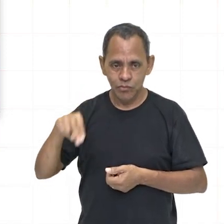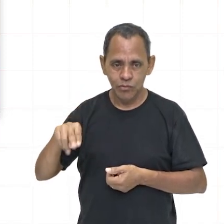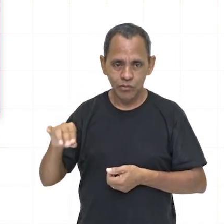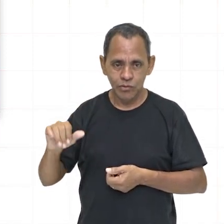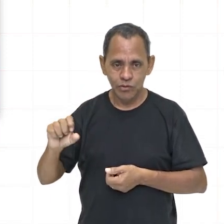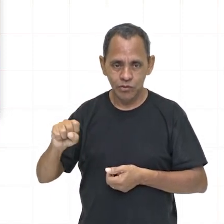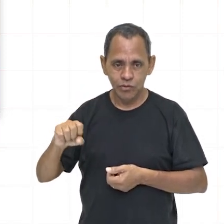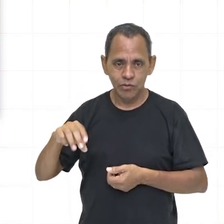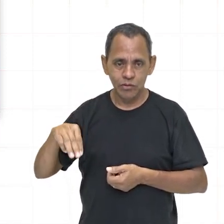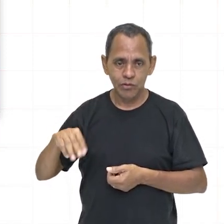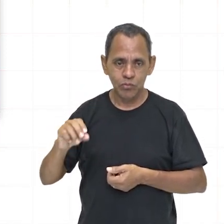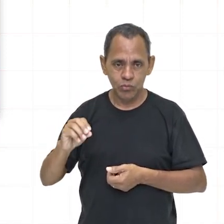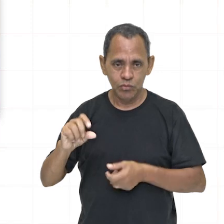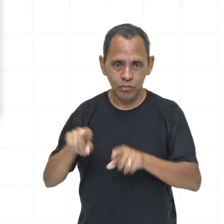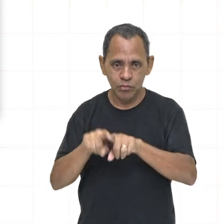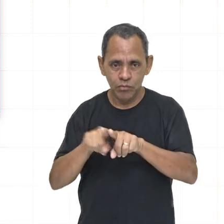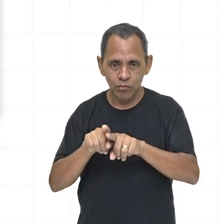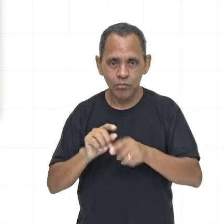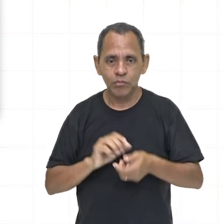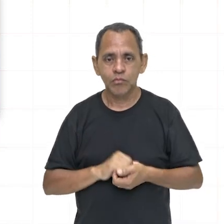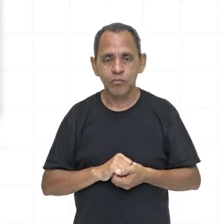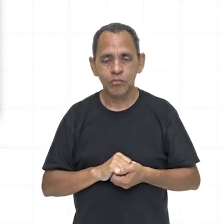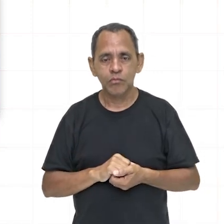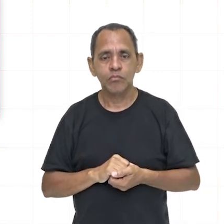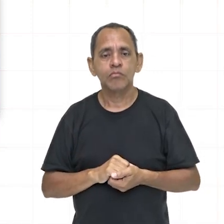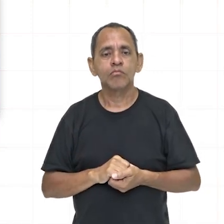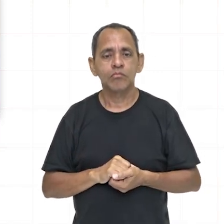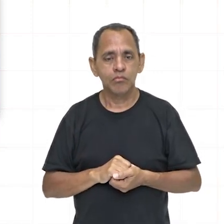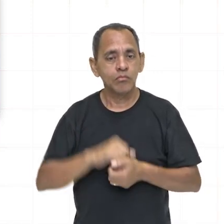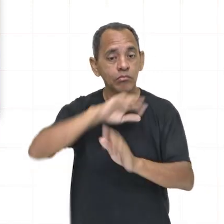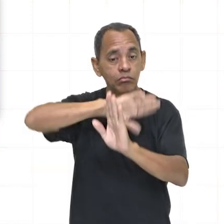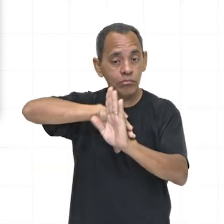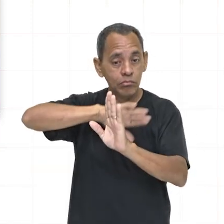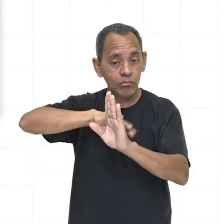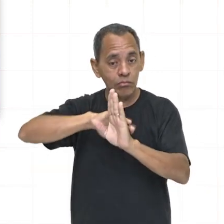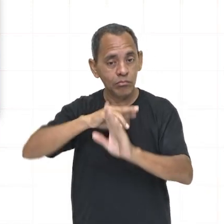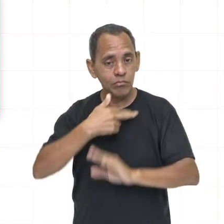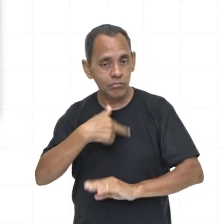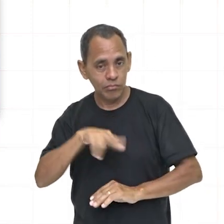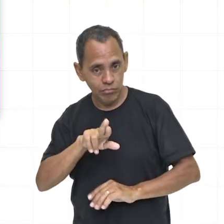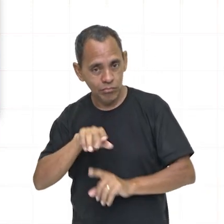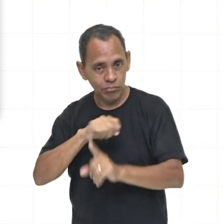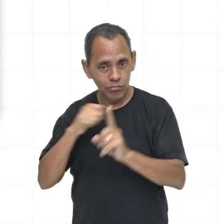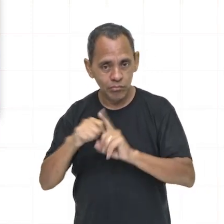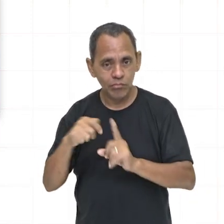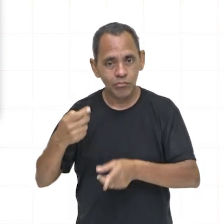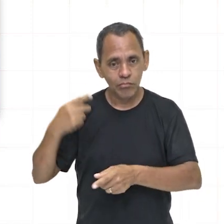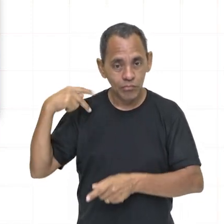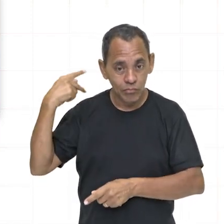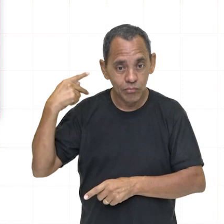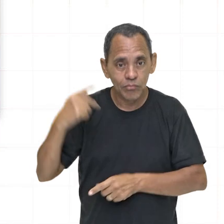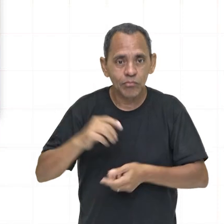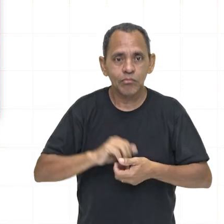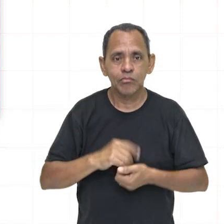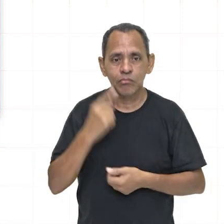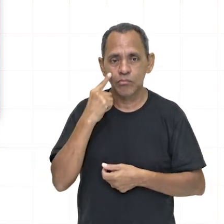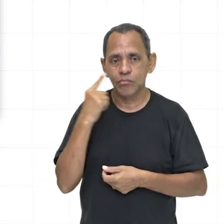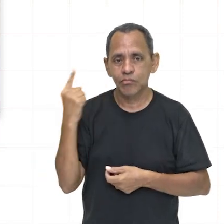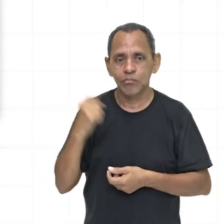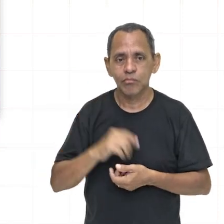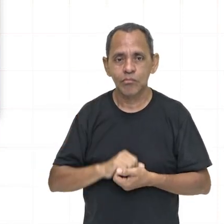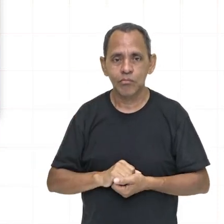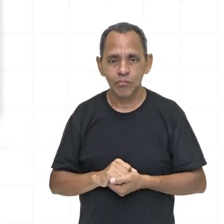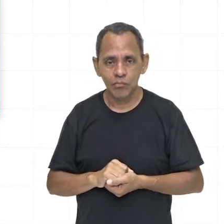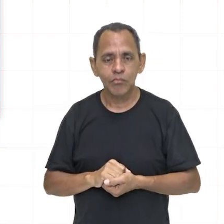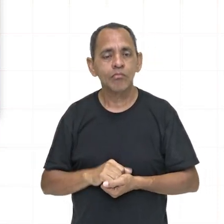Não de confusão. É uma ideologia religiosa e sociopolítica de Confucio, que tem seu